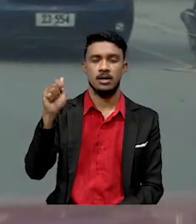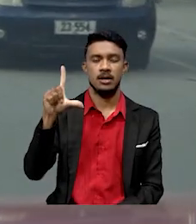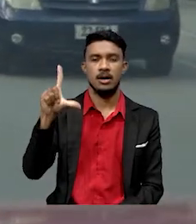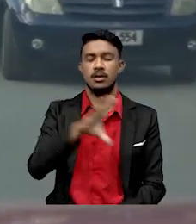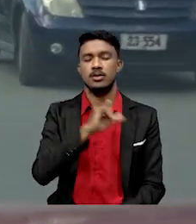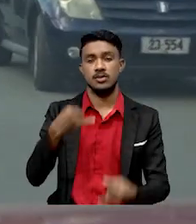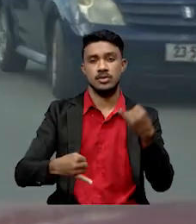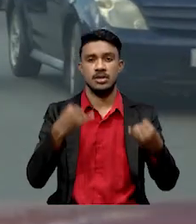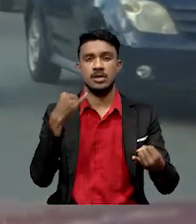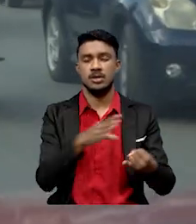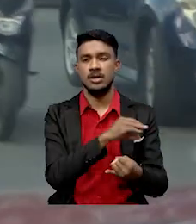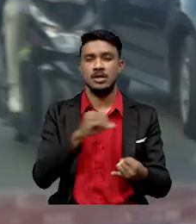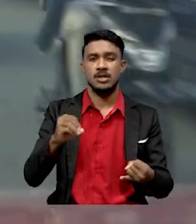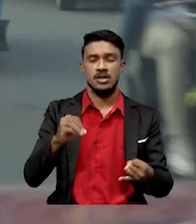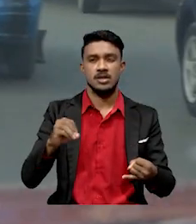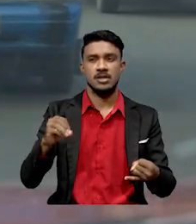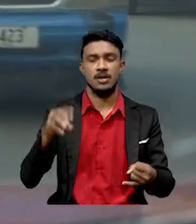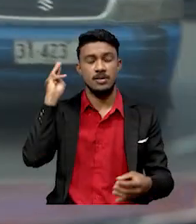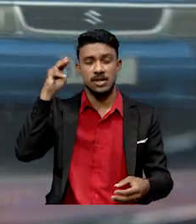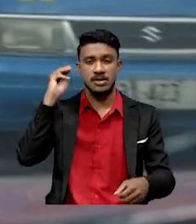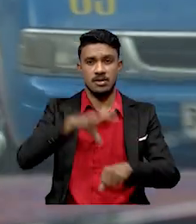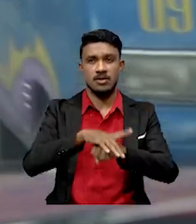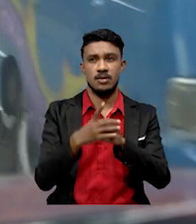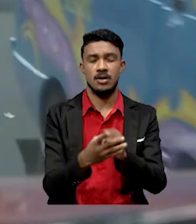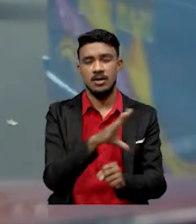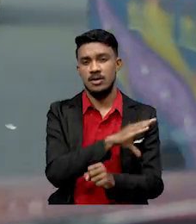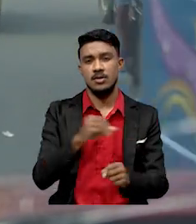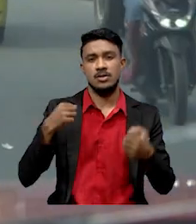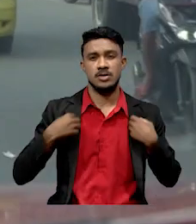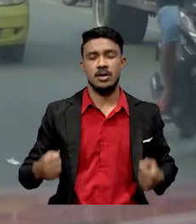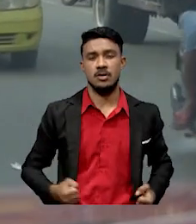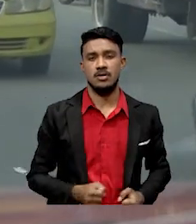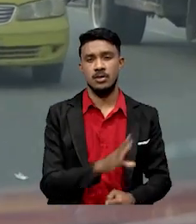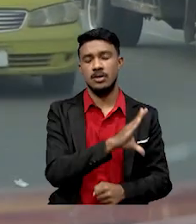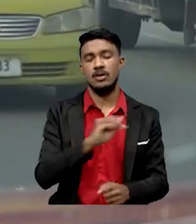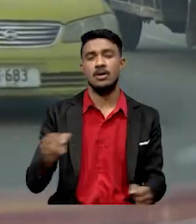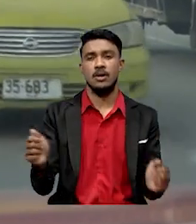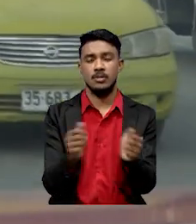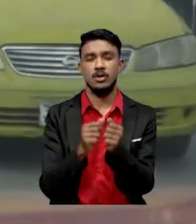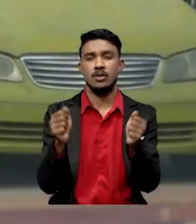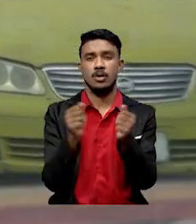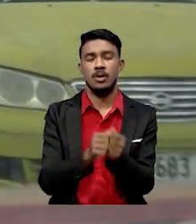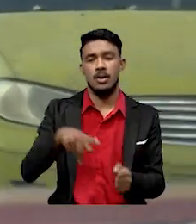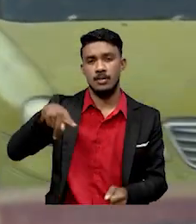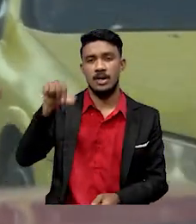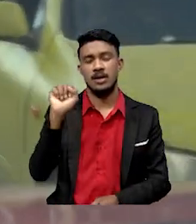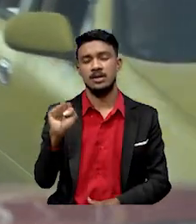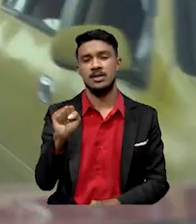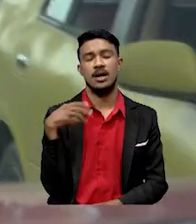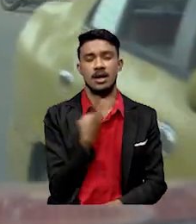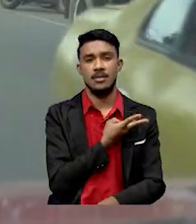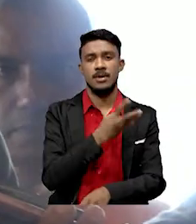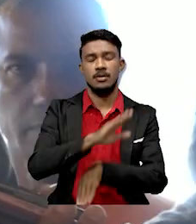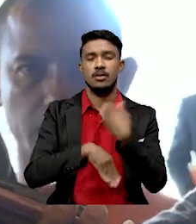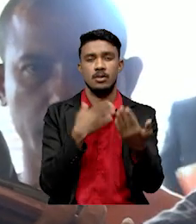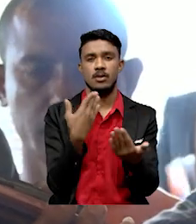justiça, terras propriedades, muito com saúde, muito com a proteção civil, a ministra muito